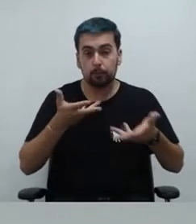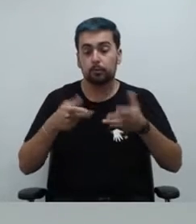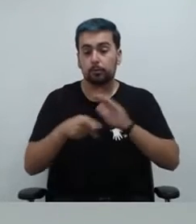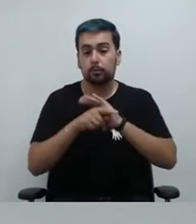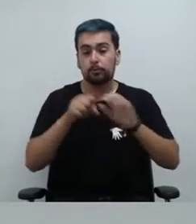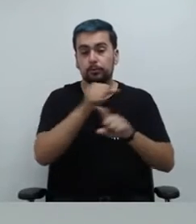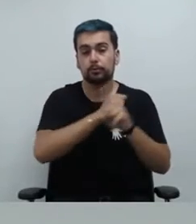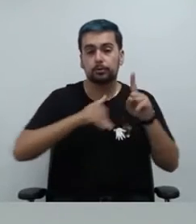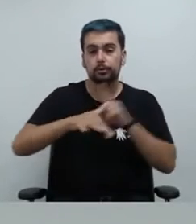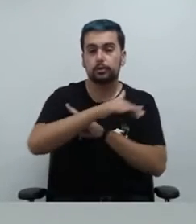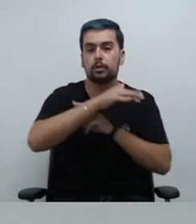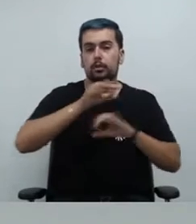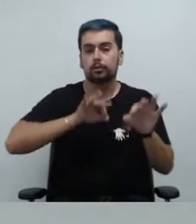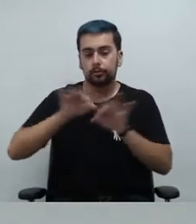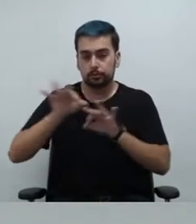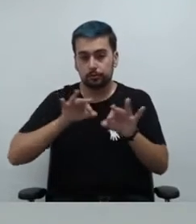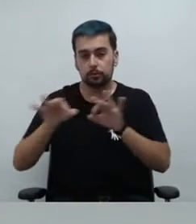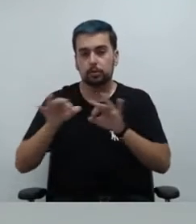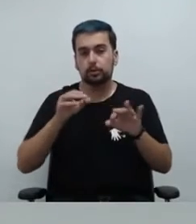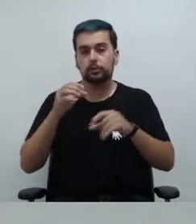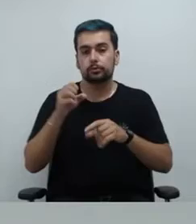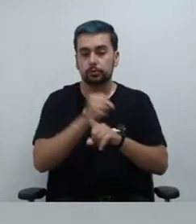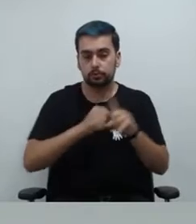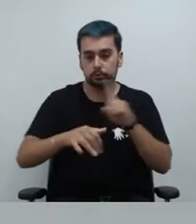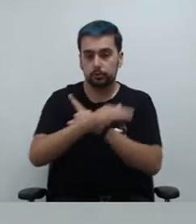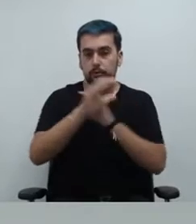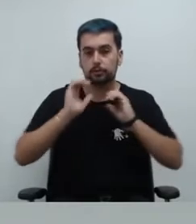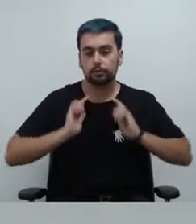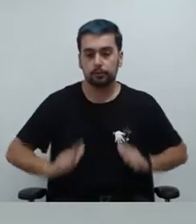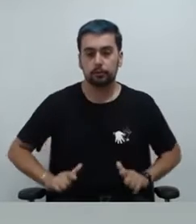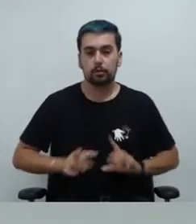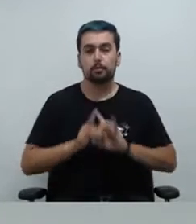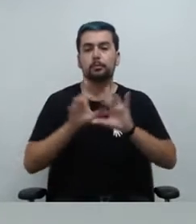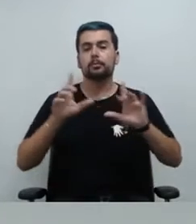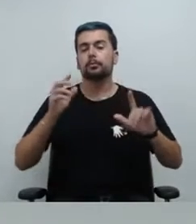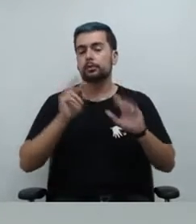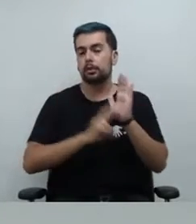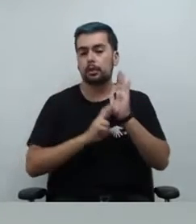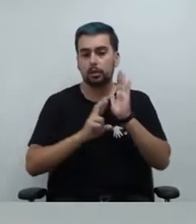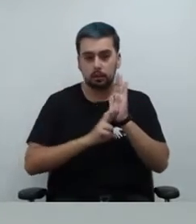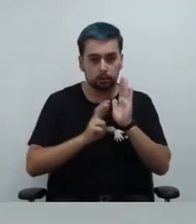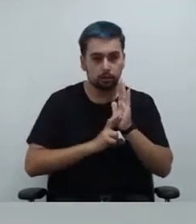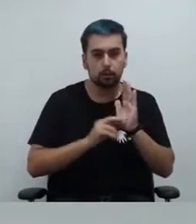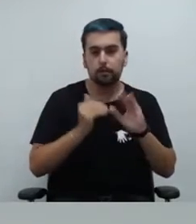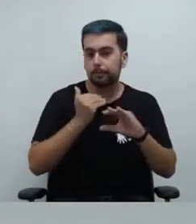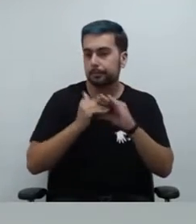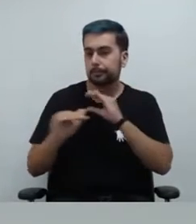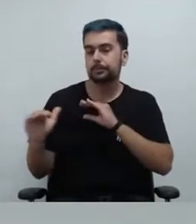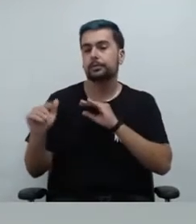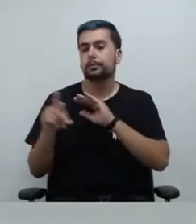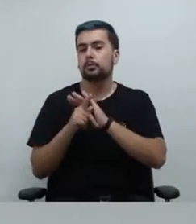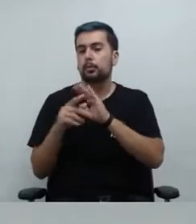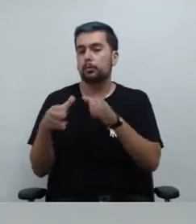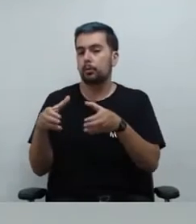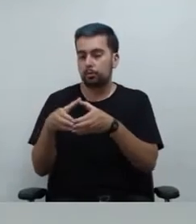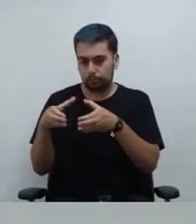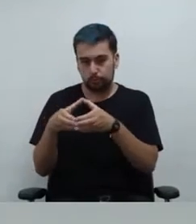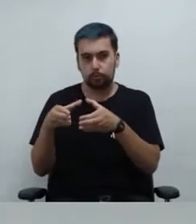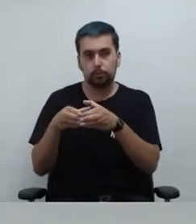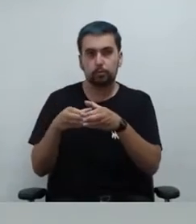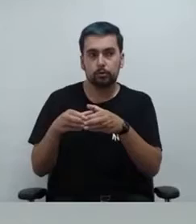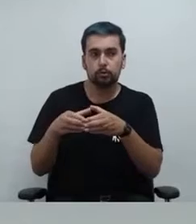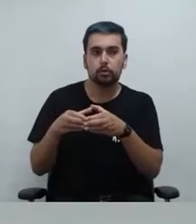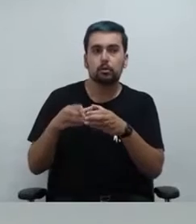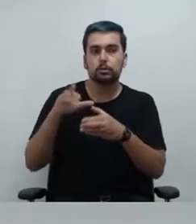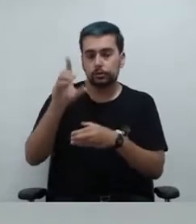e organizações da sociedade civil permitiu, né, relatórios sombras encaminhados ao Comitê de Direitos